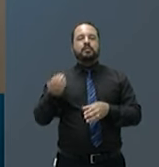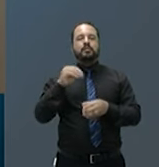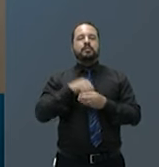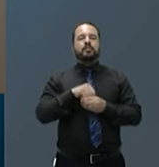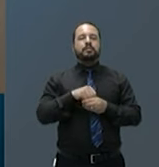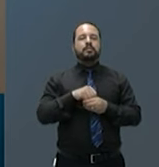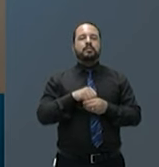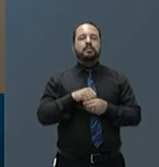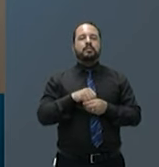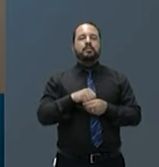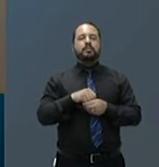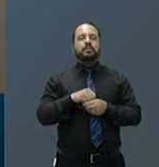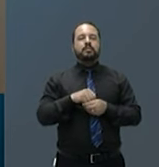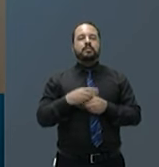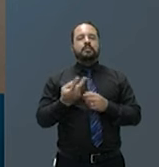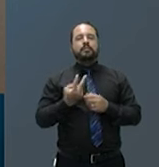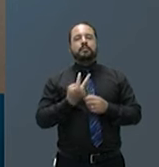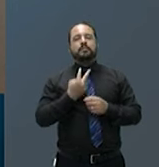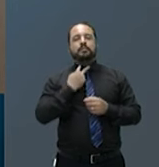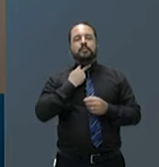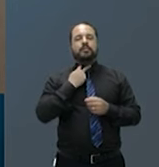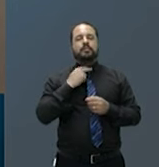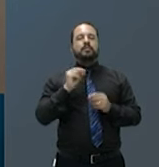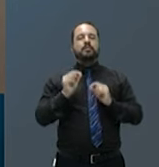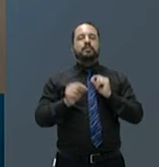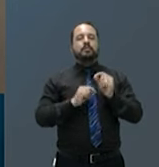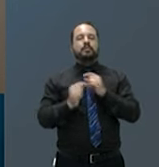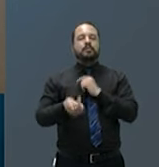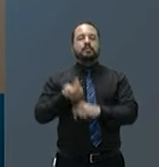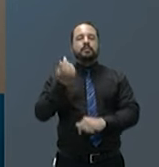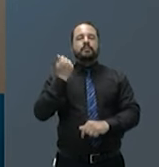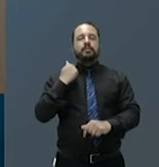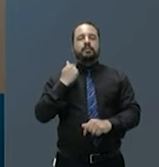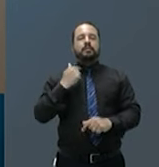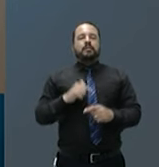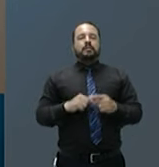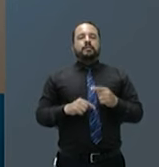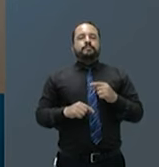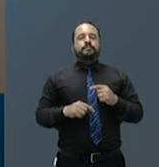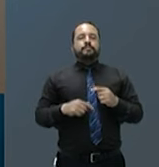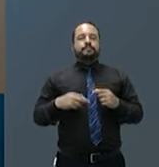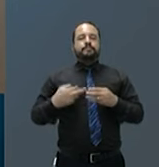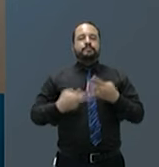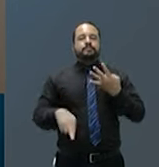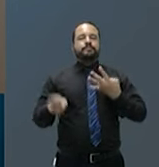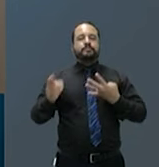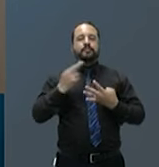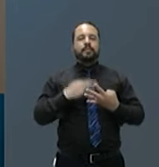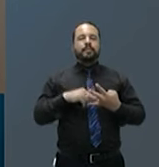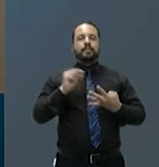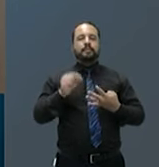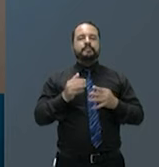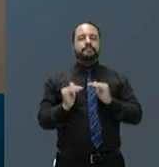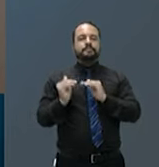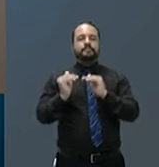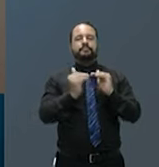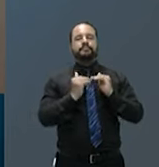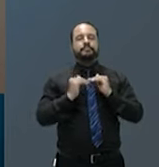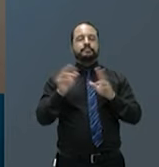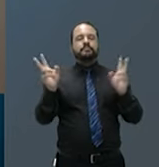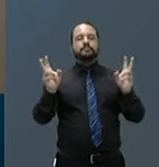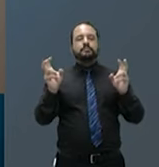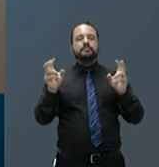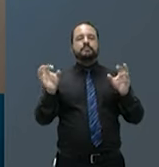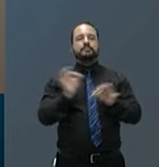incorreta aplicação da tese firmada em sede de precedente qualificado, ainda que o recurso seja desprovido por unanimidade. Fecha aspas.